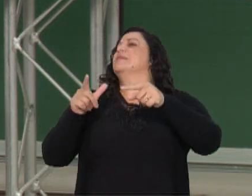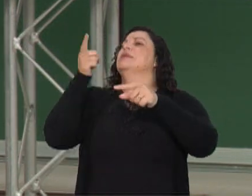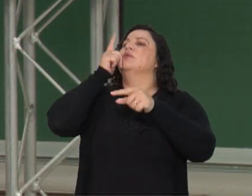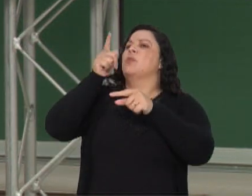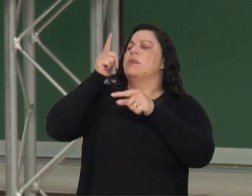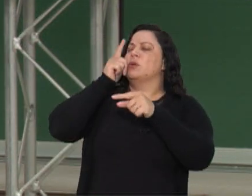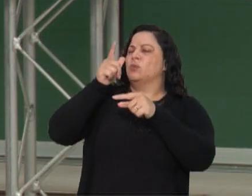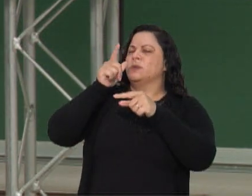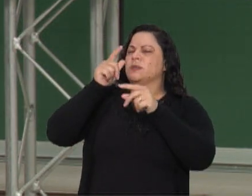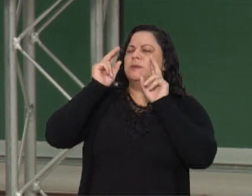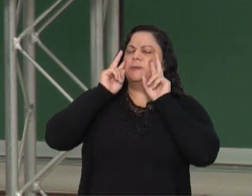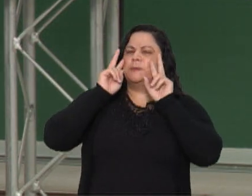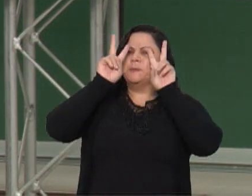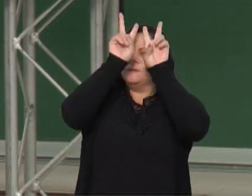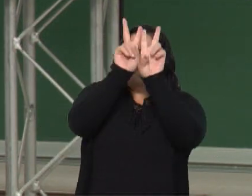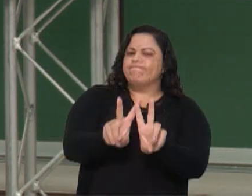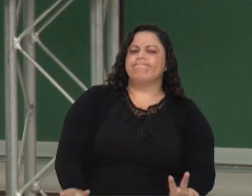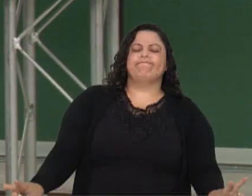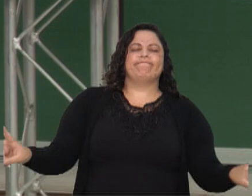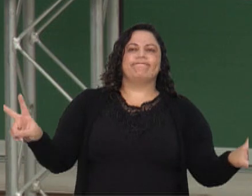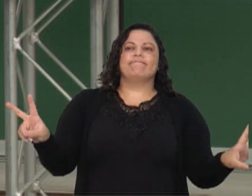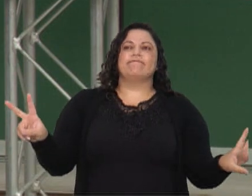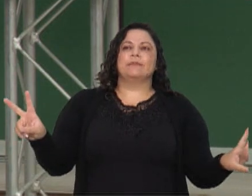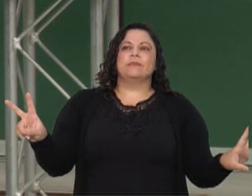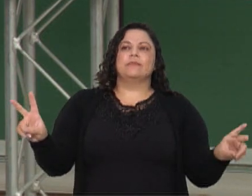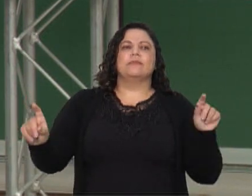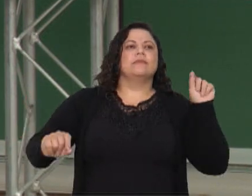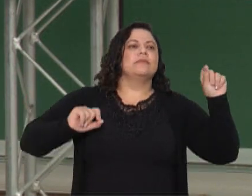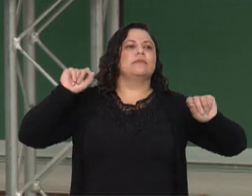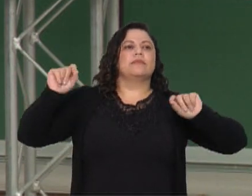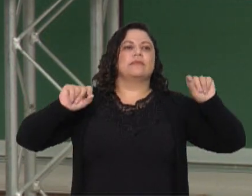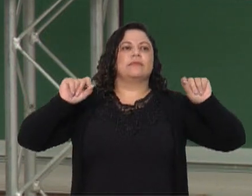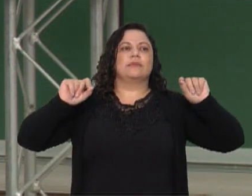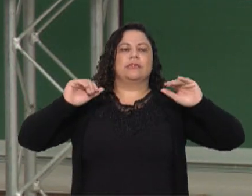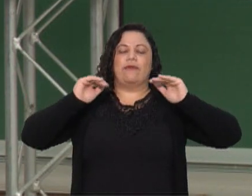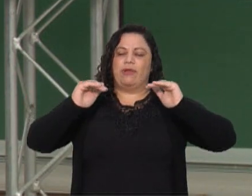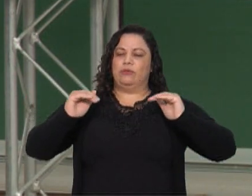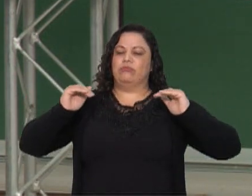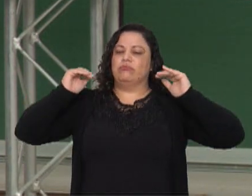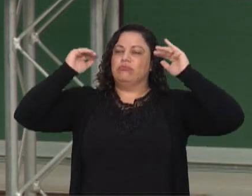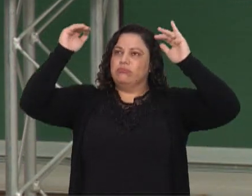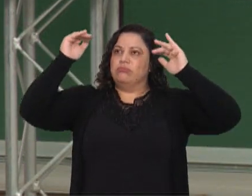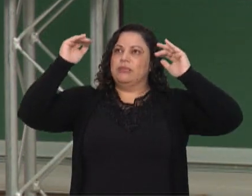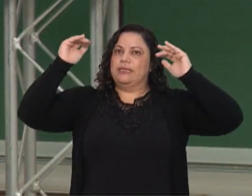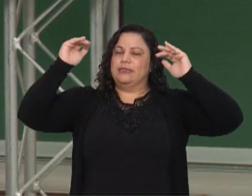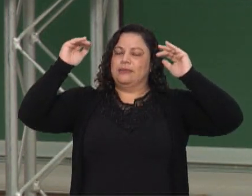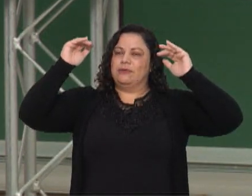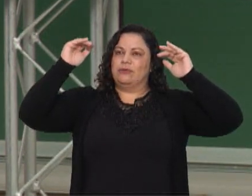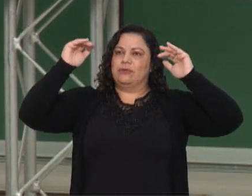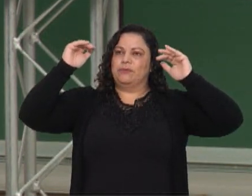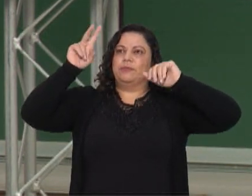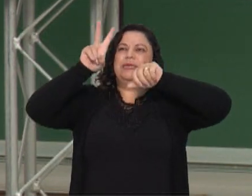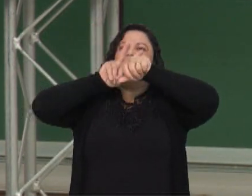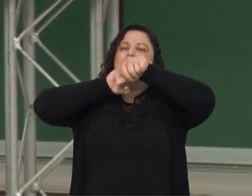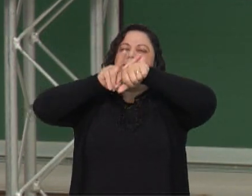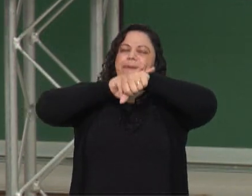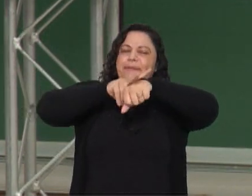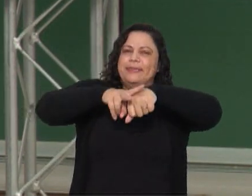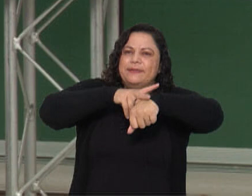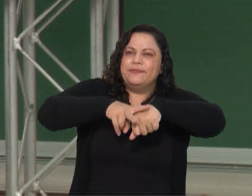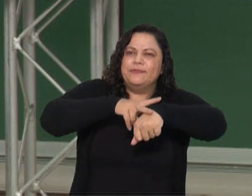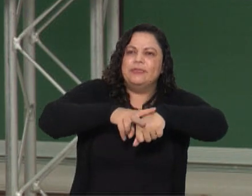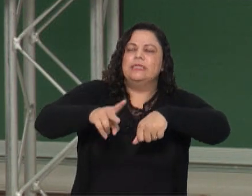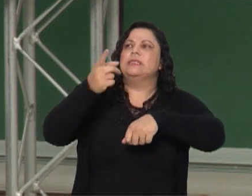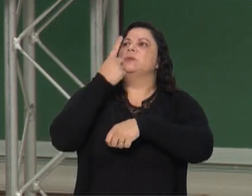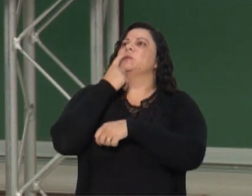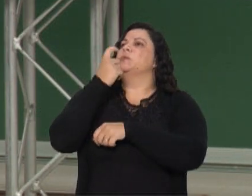ficasse a vista para 9 de Julho, ela fez essa parte suspensa, né, que é aquela toda de vidro, com aquele